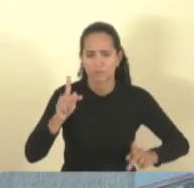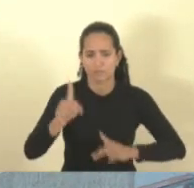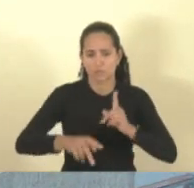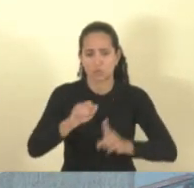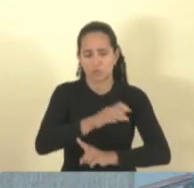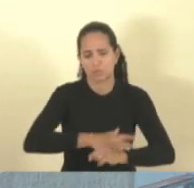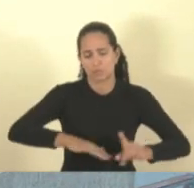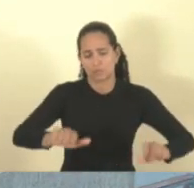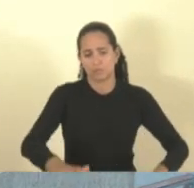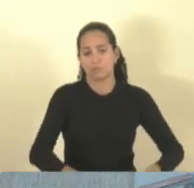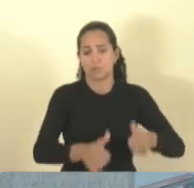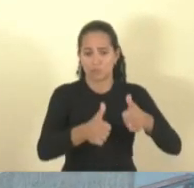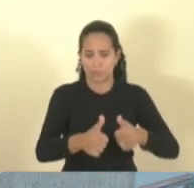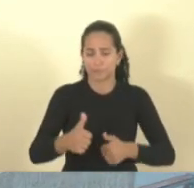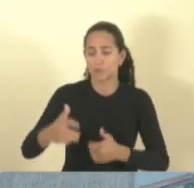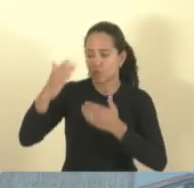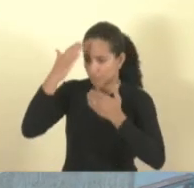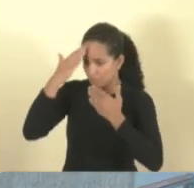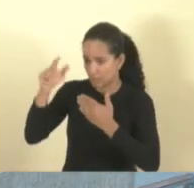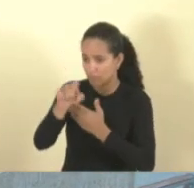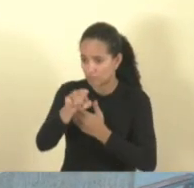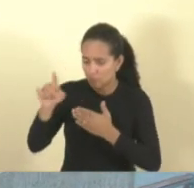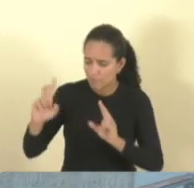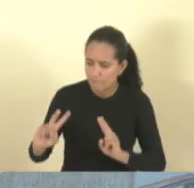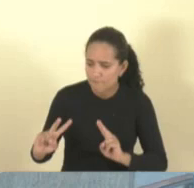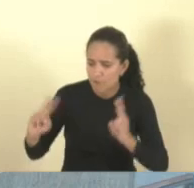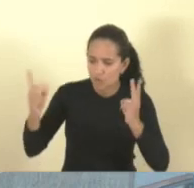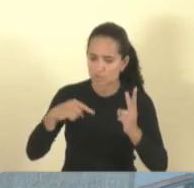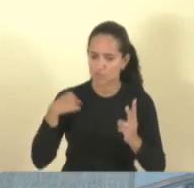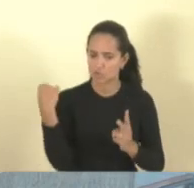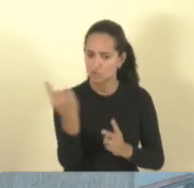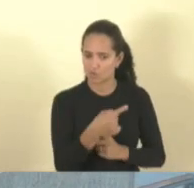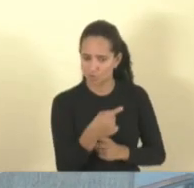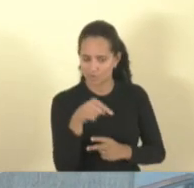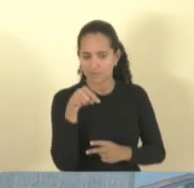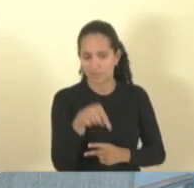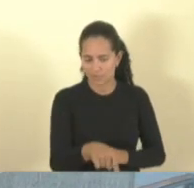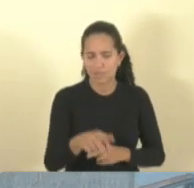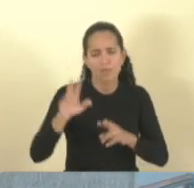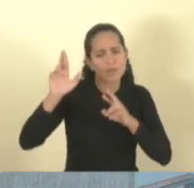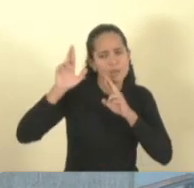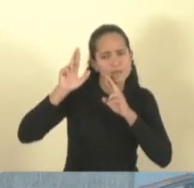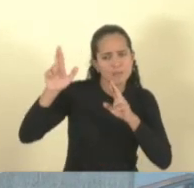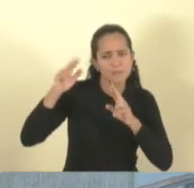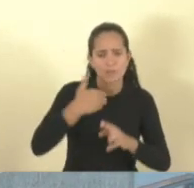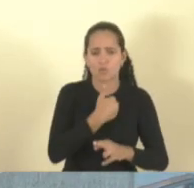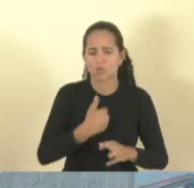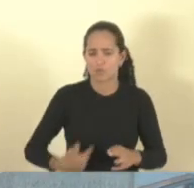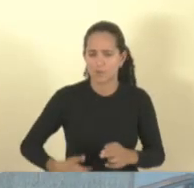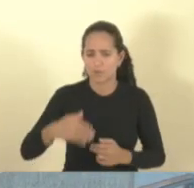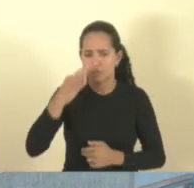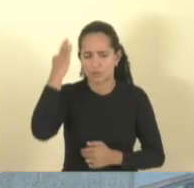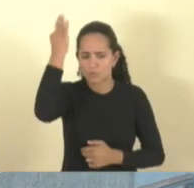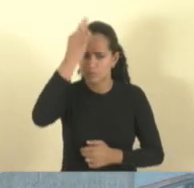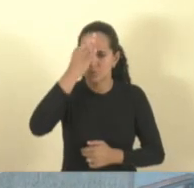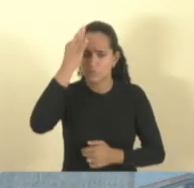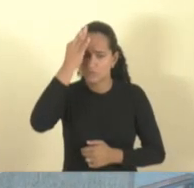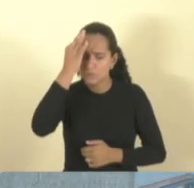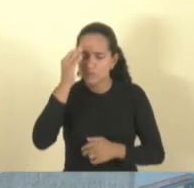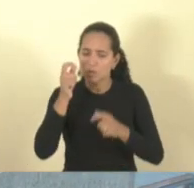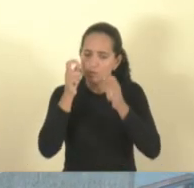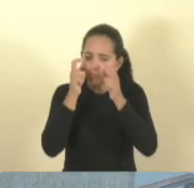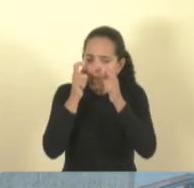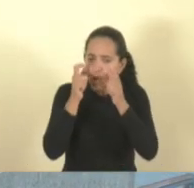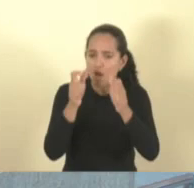por valorizar essa carreira. Espero que o governo do Estado olhe de forma atenta a cada um de vocês e